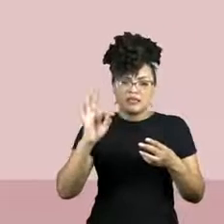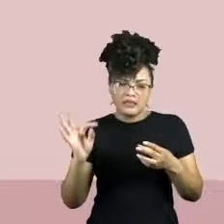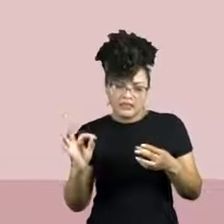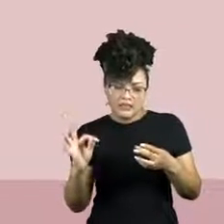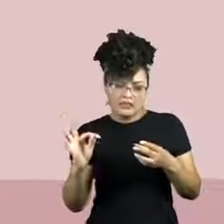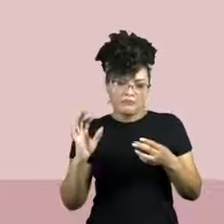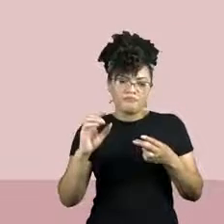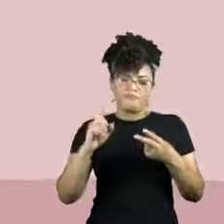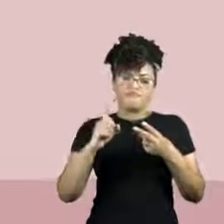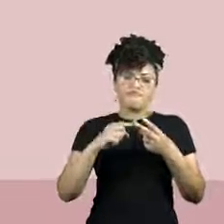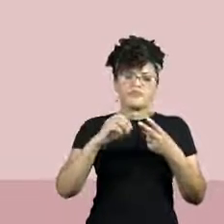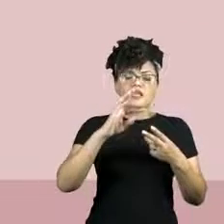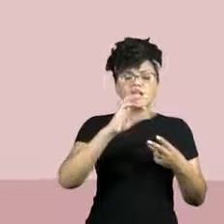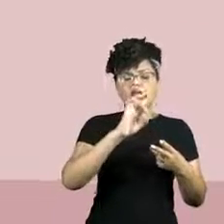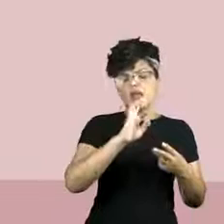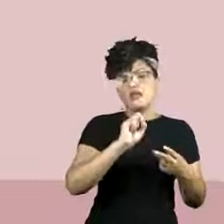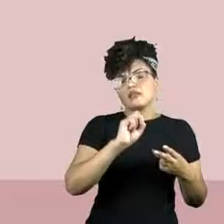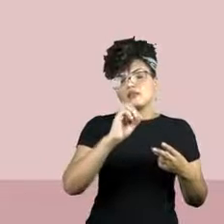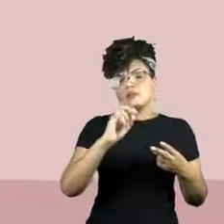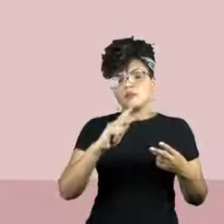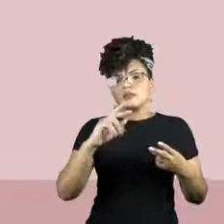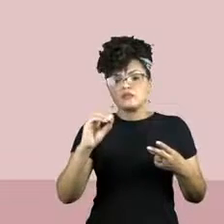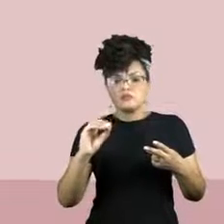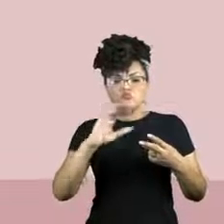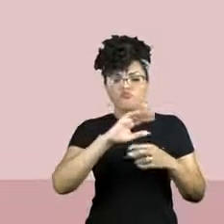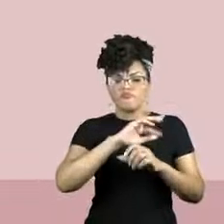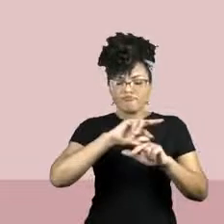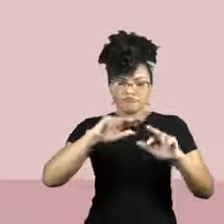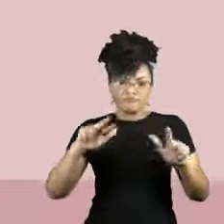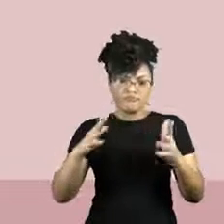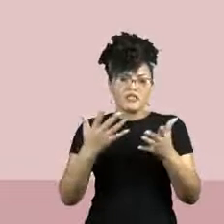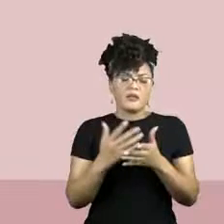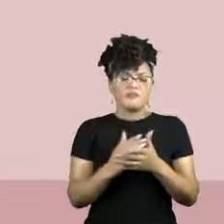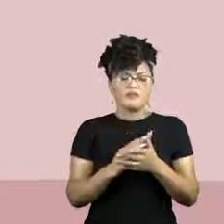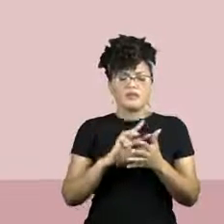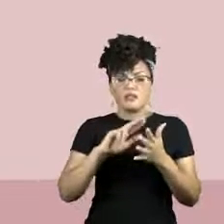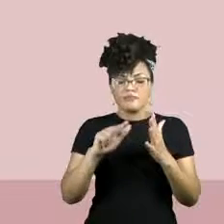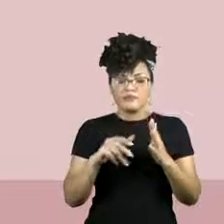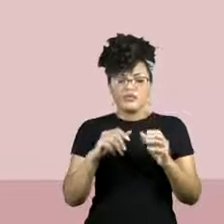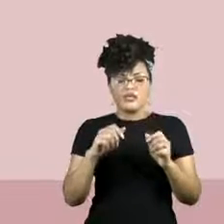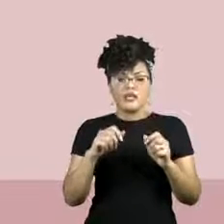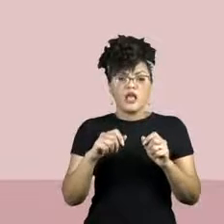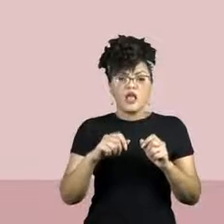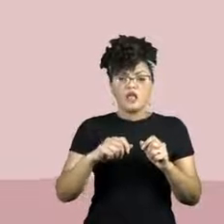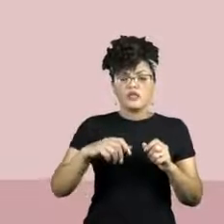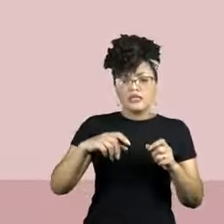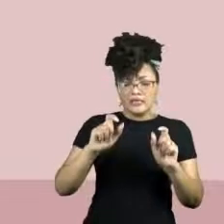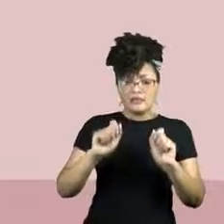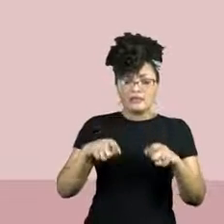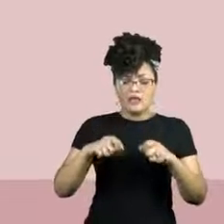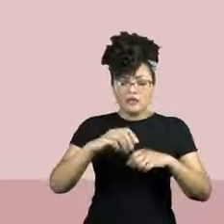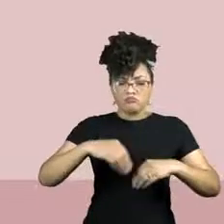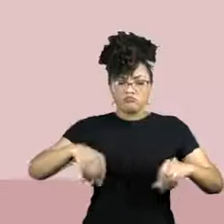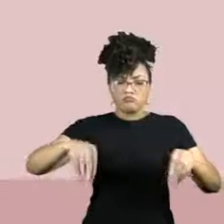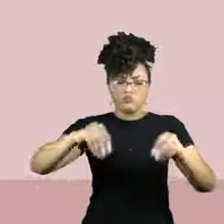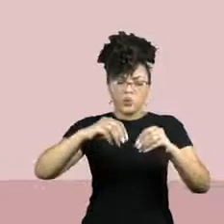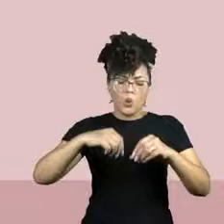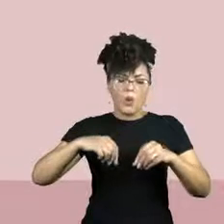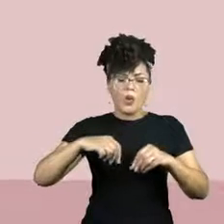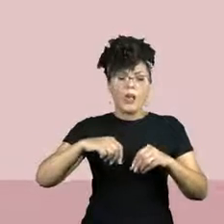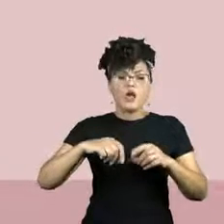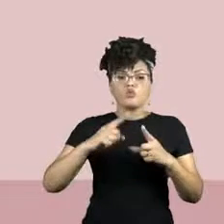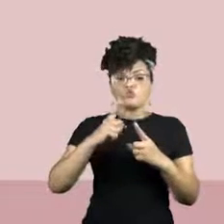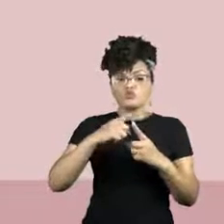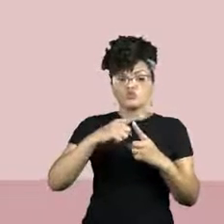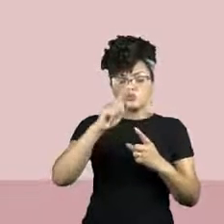retirar tanto parâmetros de resistência do terreno, do solo de fundação, por exemplo, como também do perfil geológico, né?